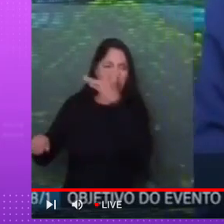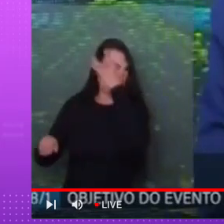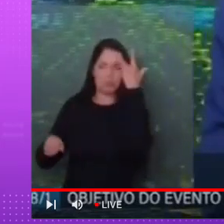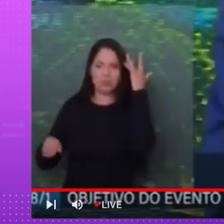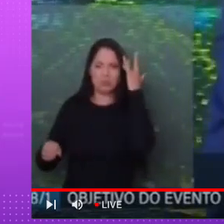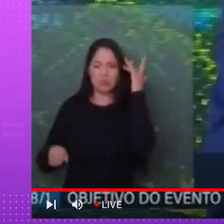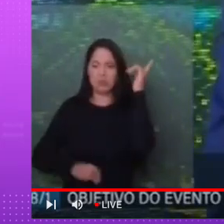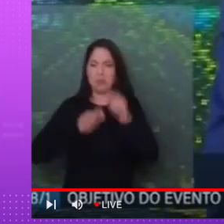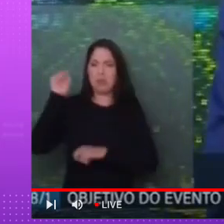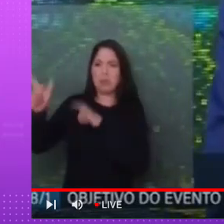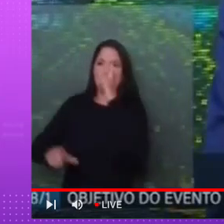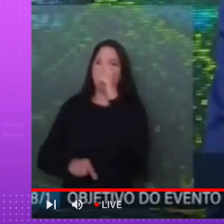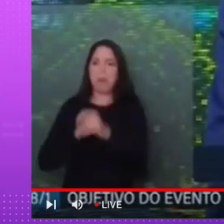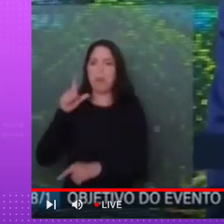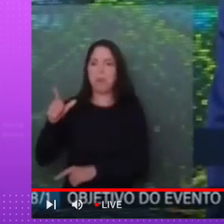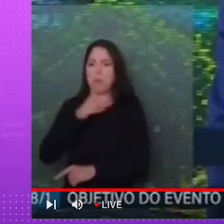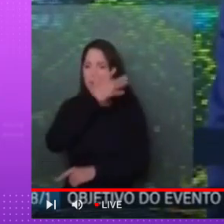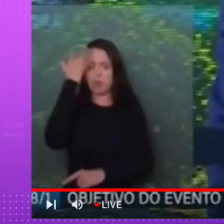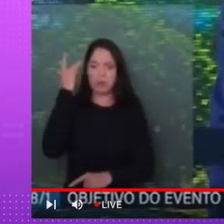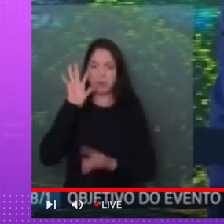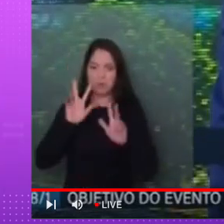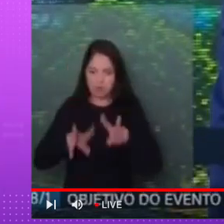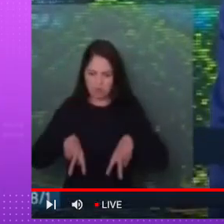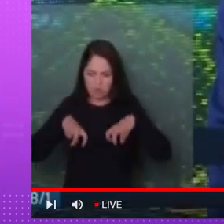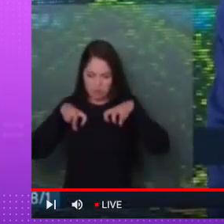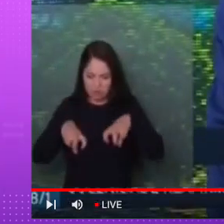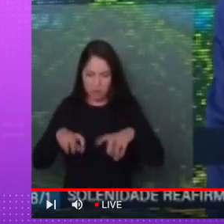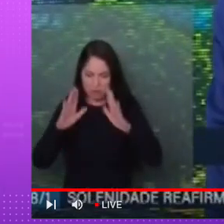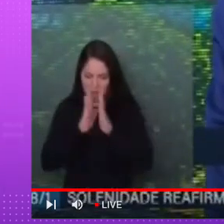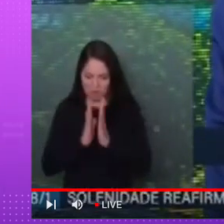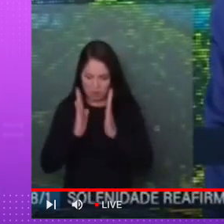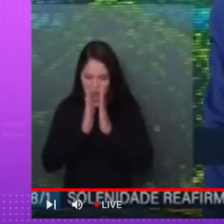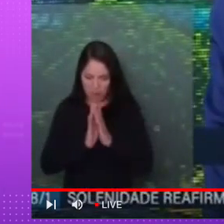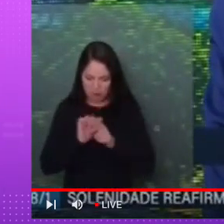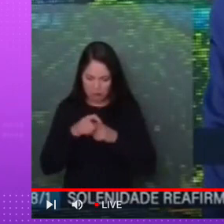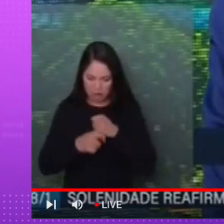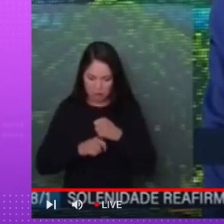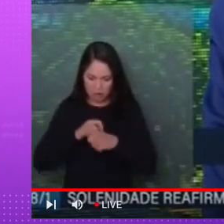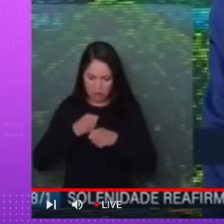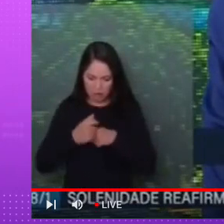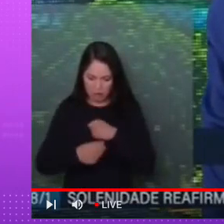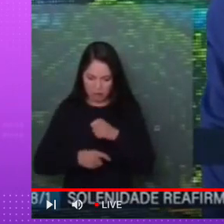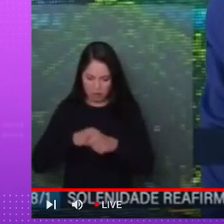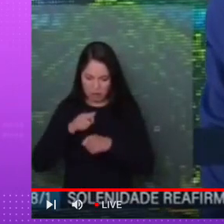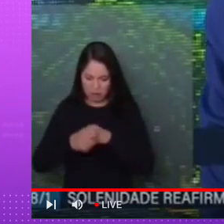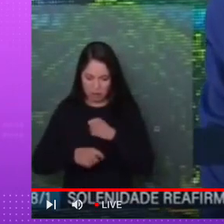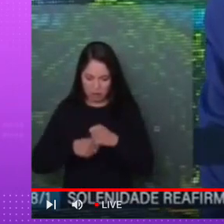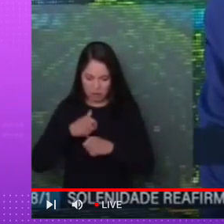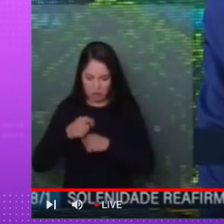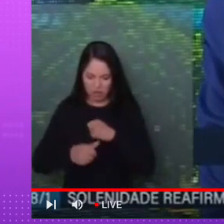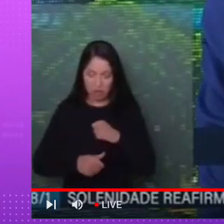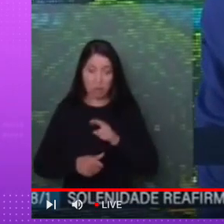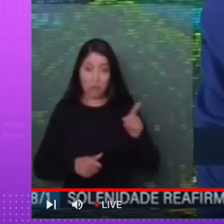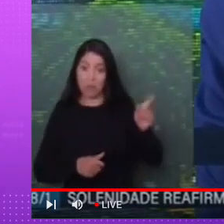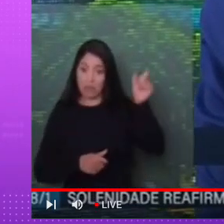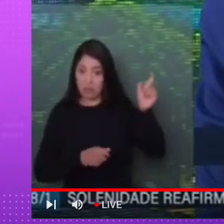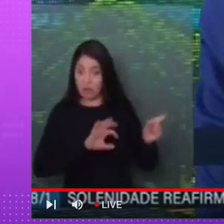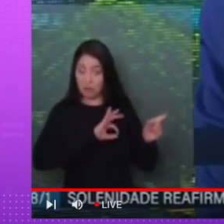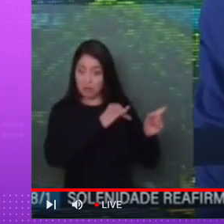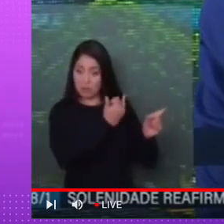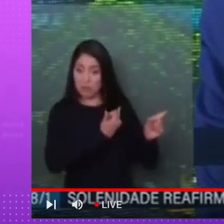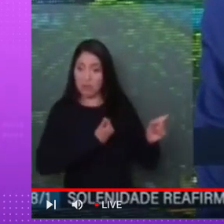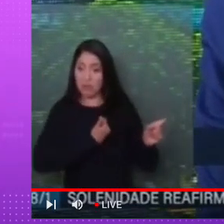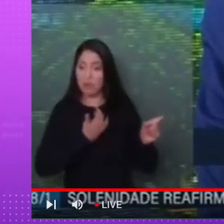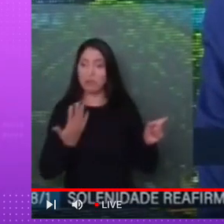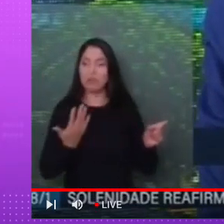e deterioração do patrimônio tombado. A pena foi fixada em 17 anos de prisão, sendo 15 anos e 6 meses de